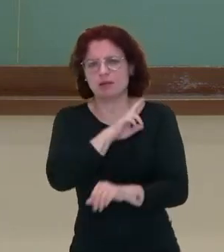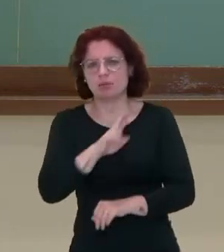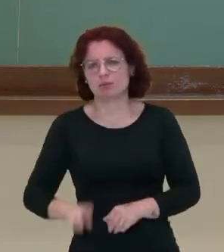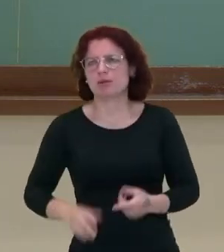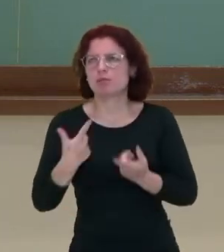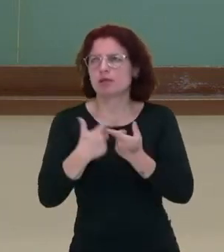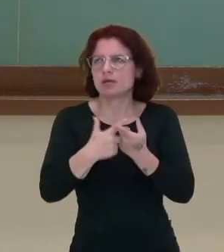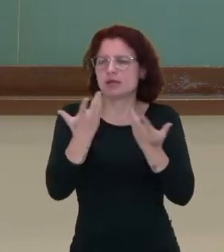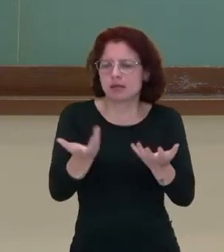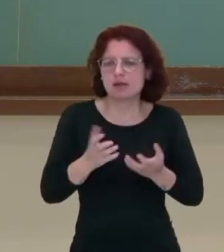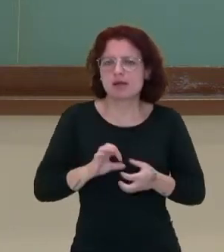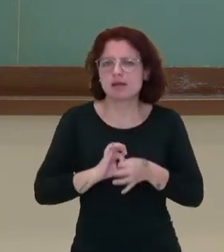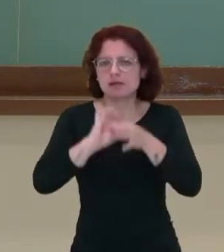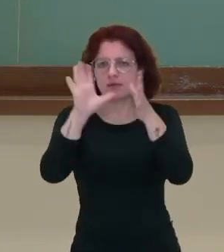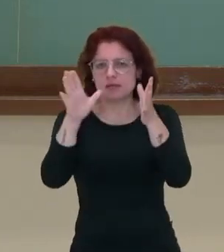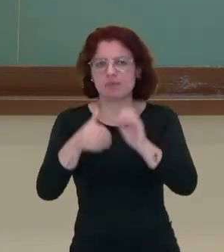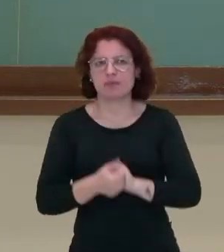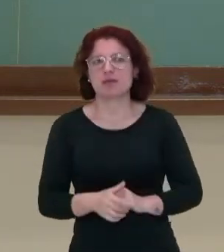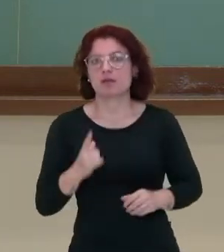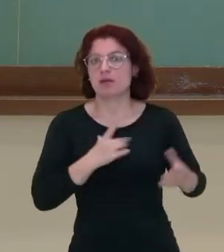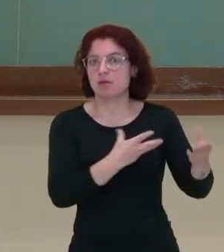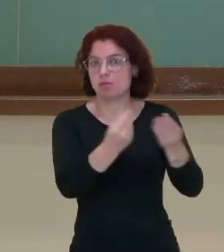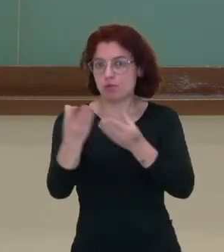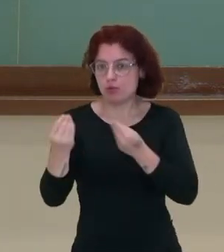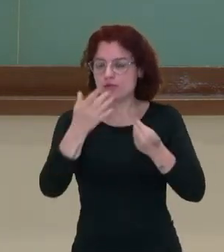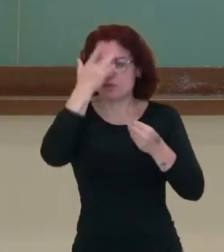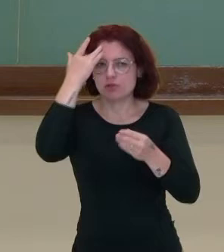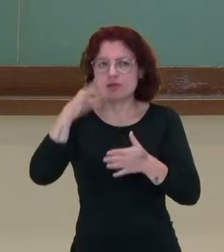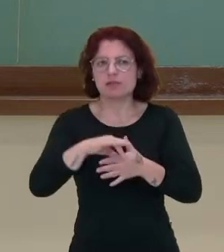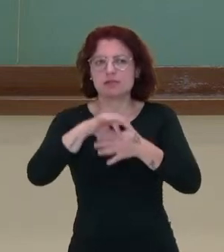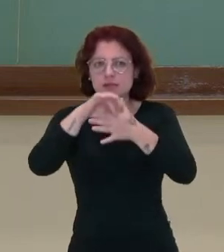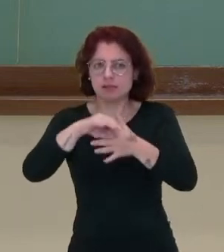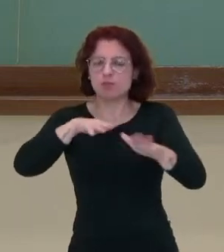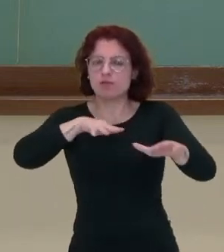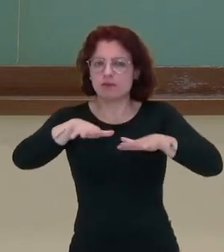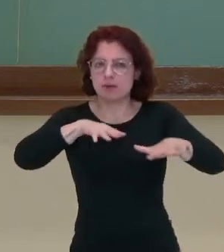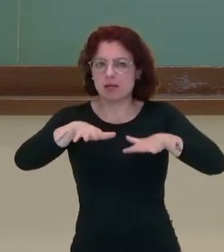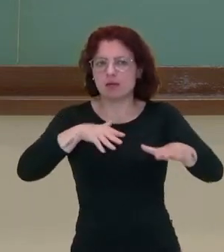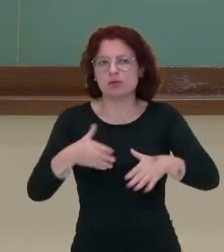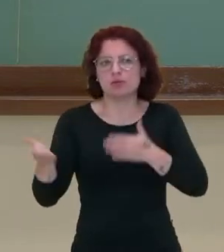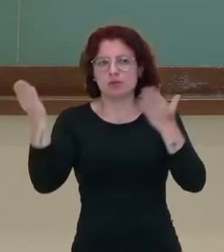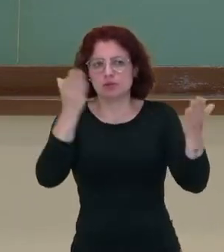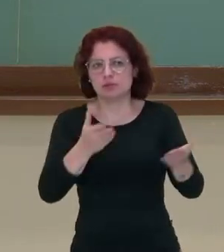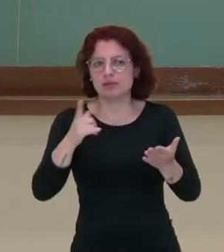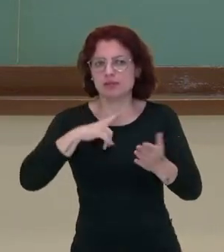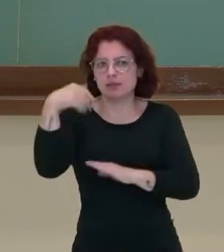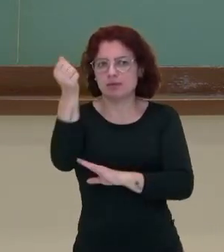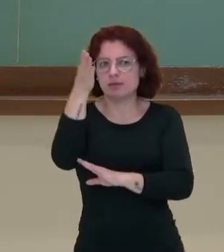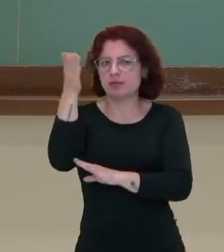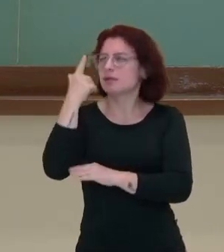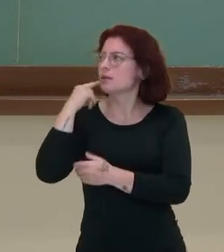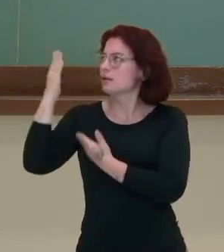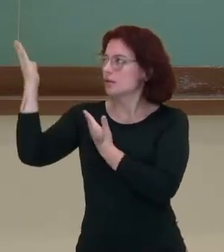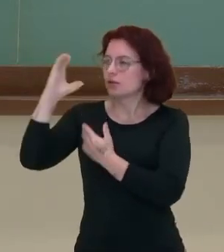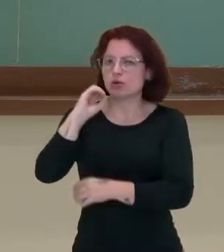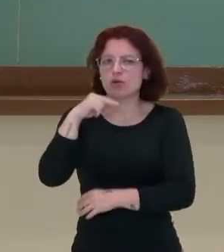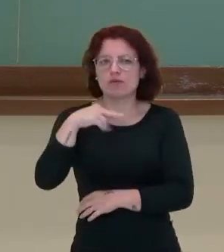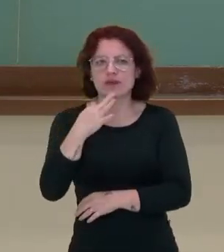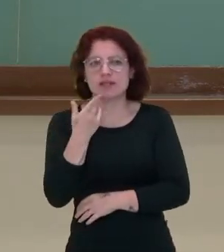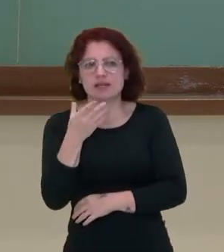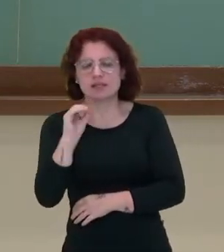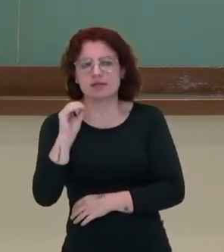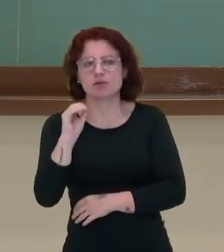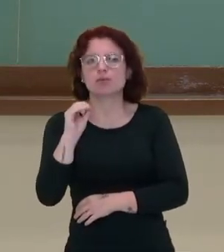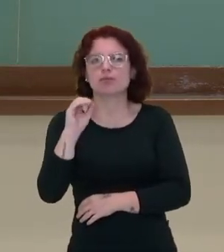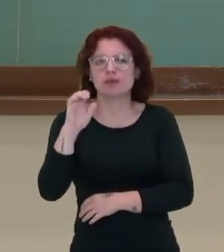liberal. Vários foram os líderes desse movimento da Confederação do Equador, aqui a bandeira da Confederação do Equador. Vejam que